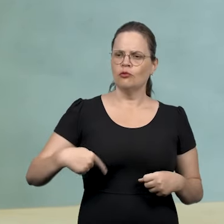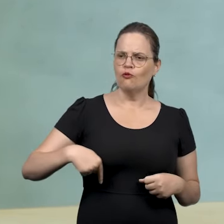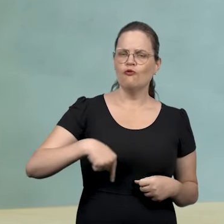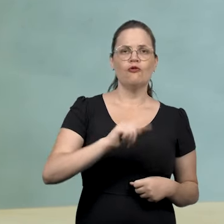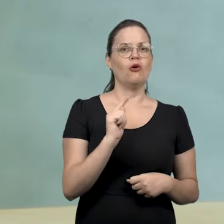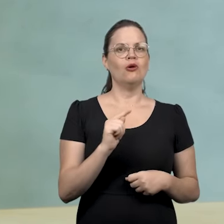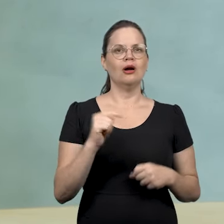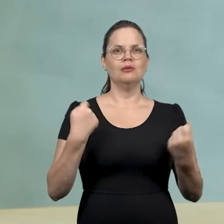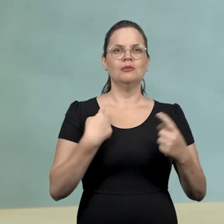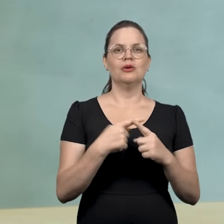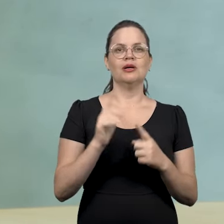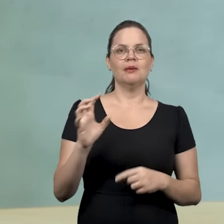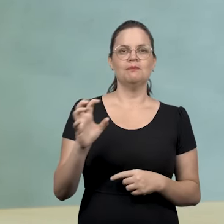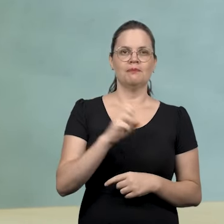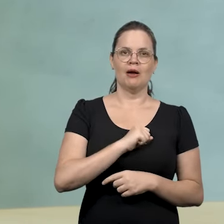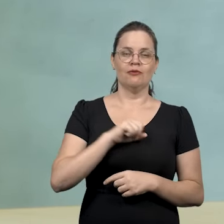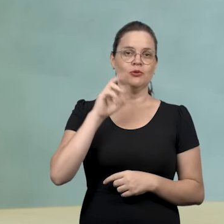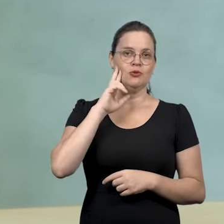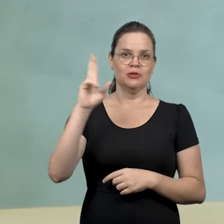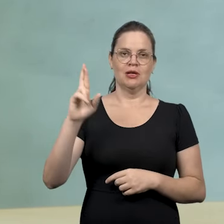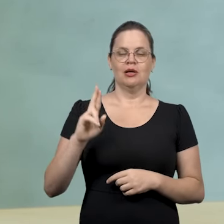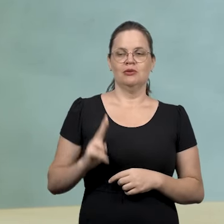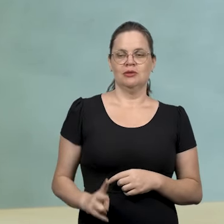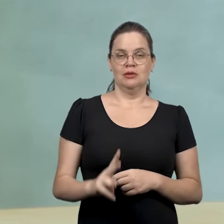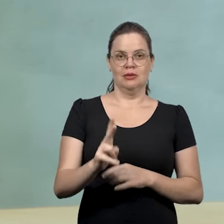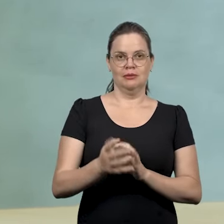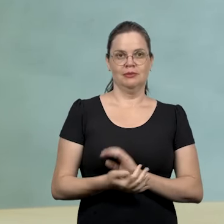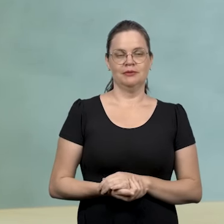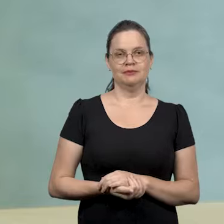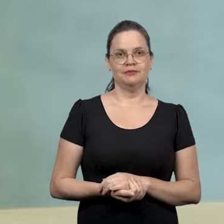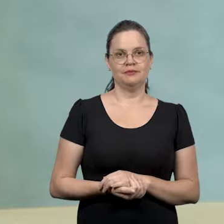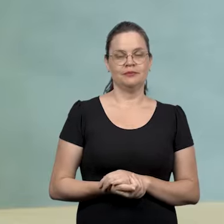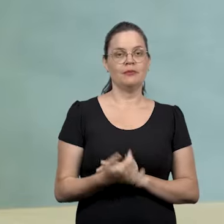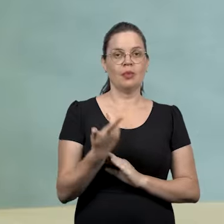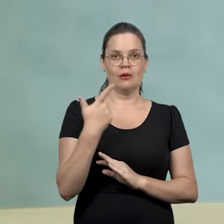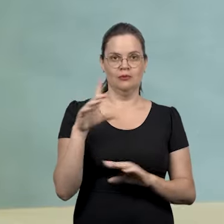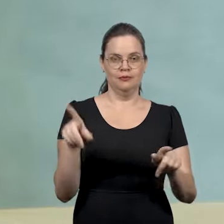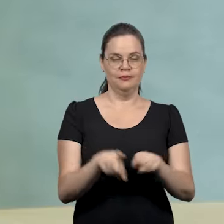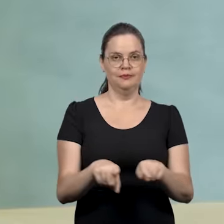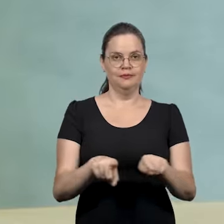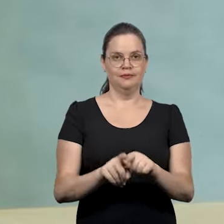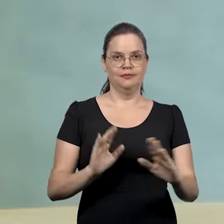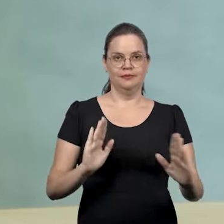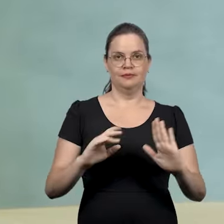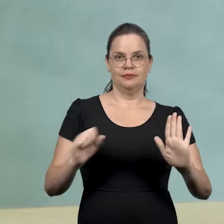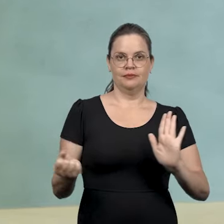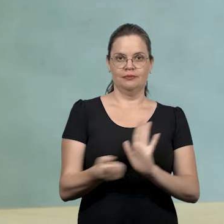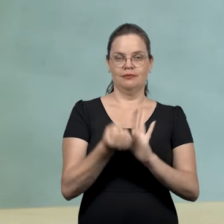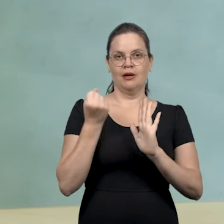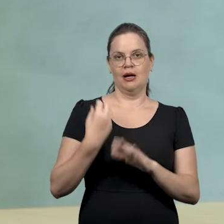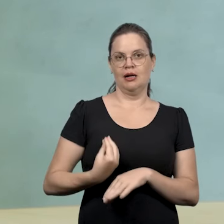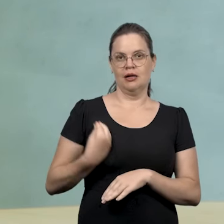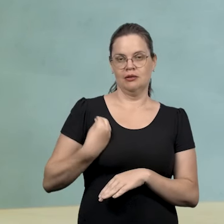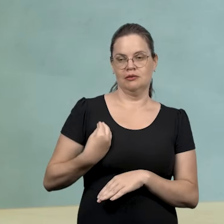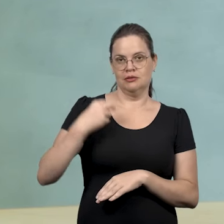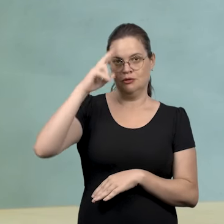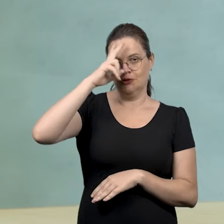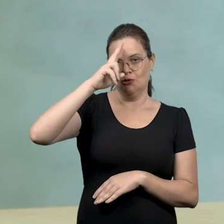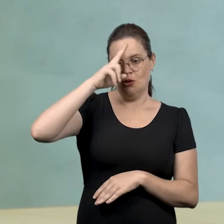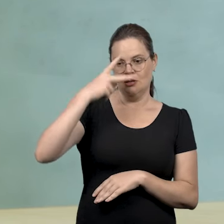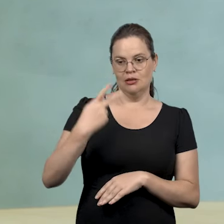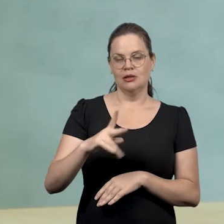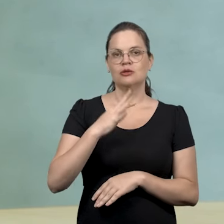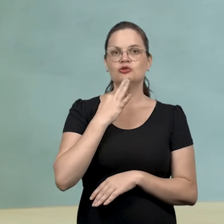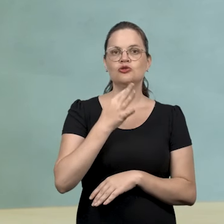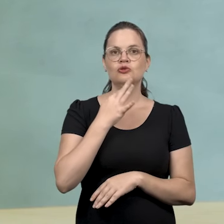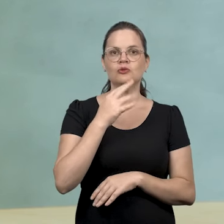por sinceridade diante dos obstáculos que se levantaram, né? Um outro momento que marca muito a história e a